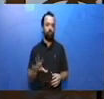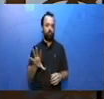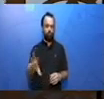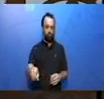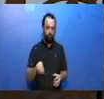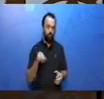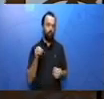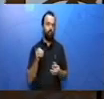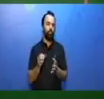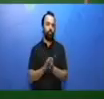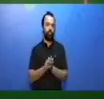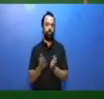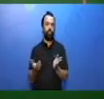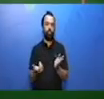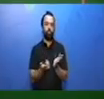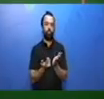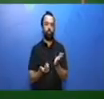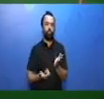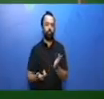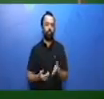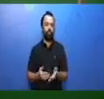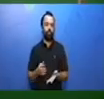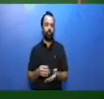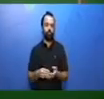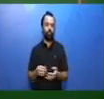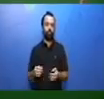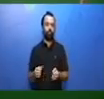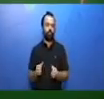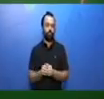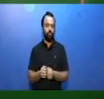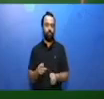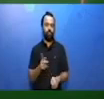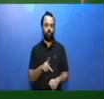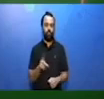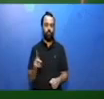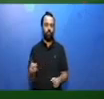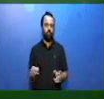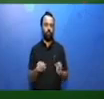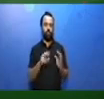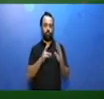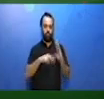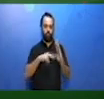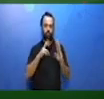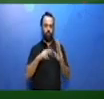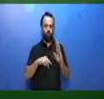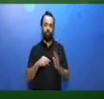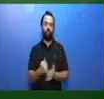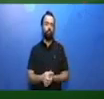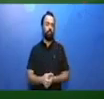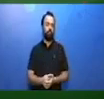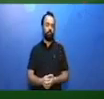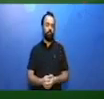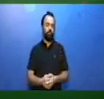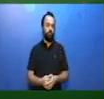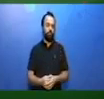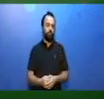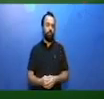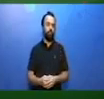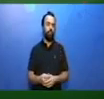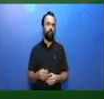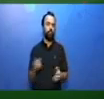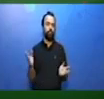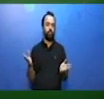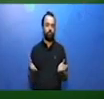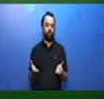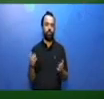sua apostila, siga com a professora, acompanhe a leitura, porque na aula de